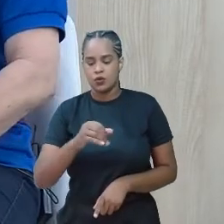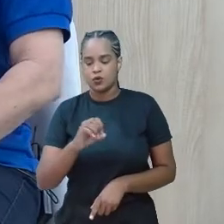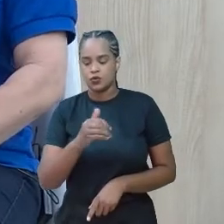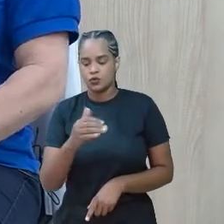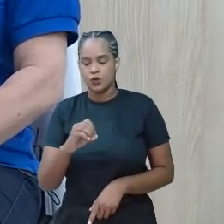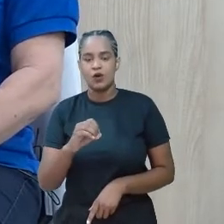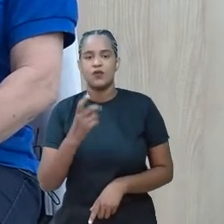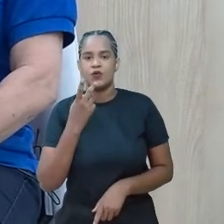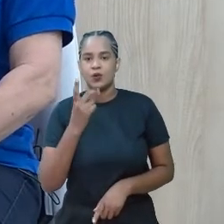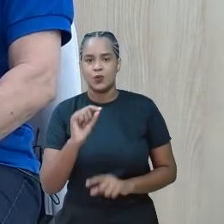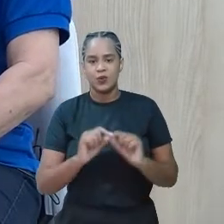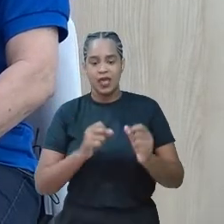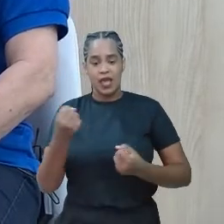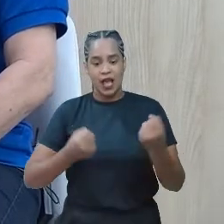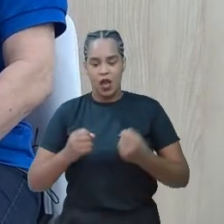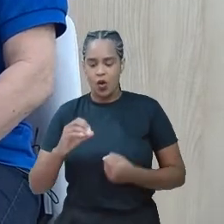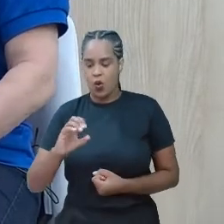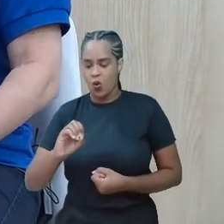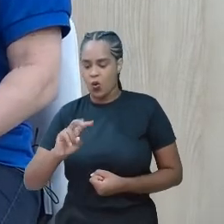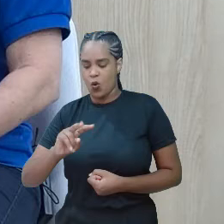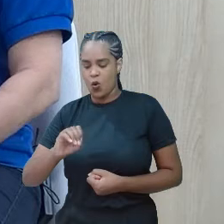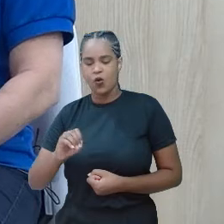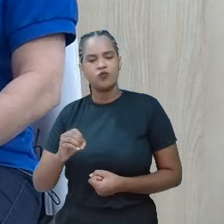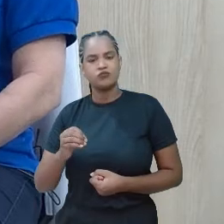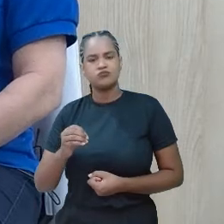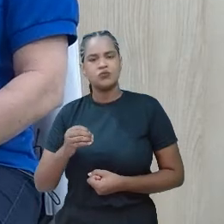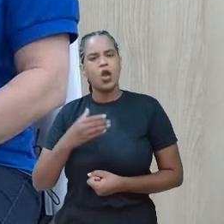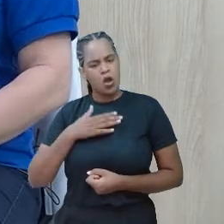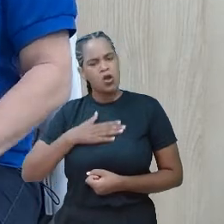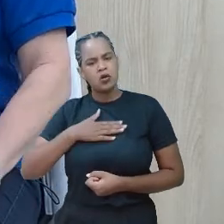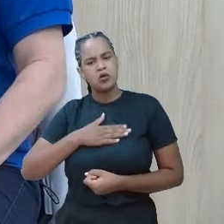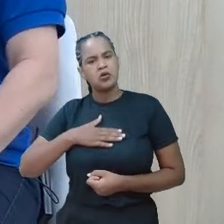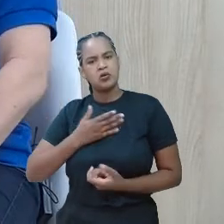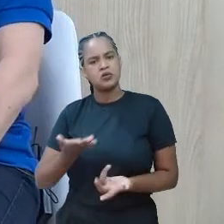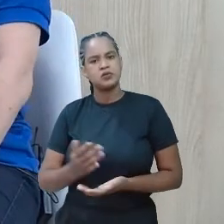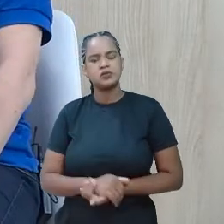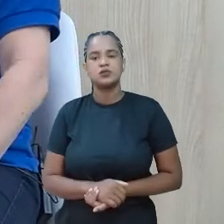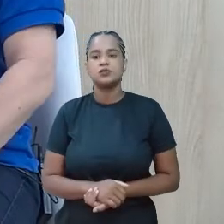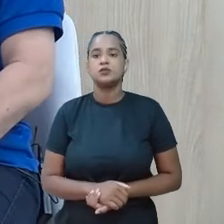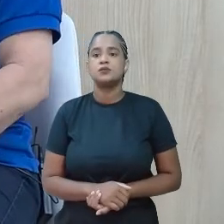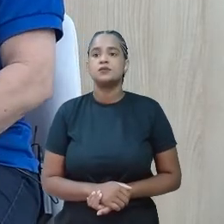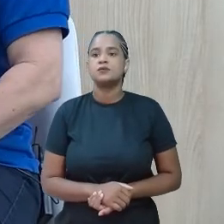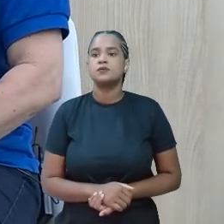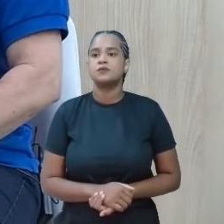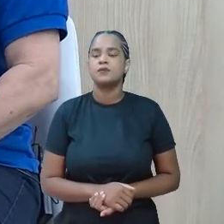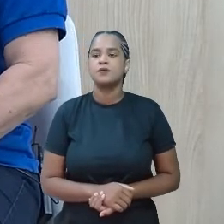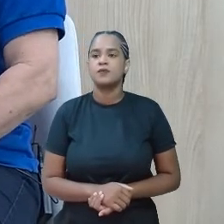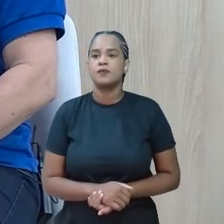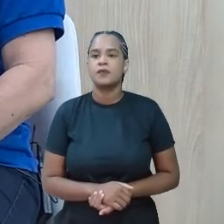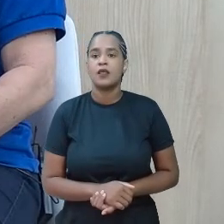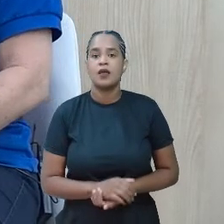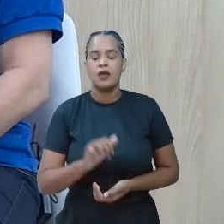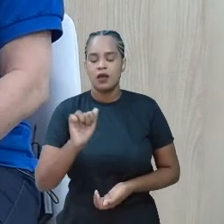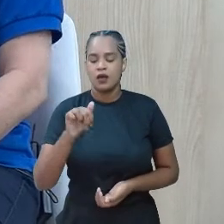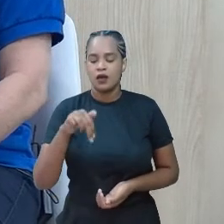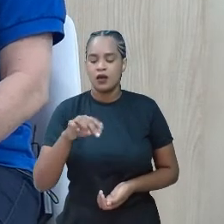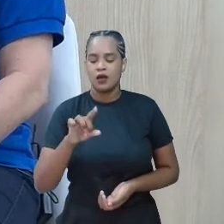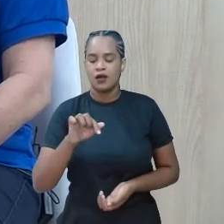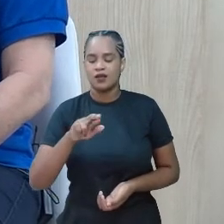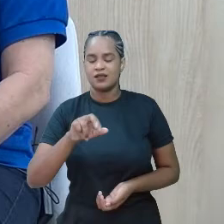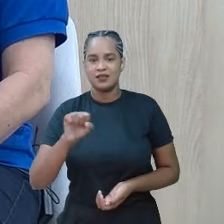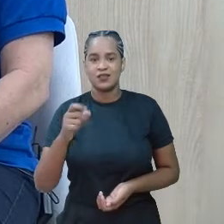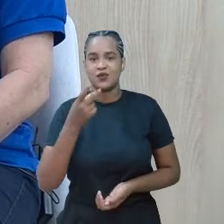não acha desagradável o carro do ovo. E Andresa está dizendo que está tentando escutar a professora e o carro do ovo ainda